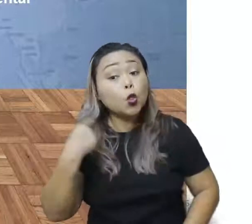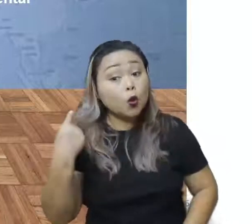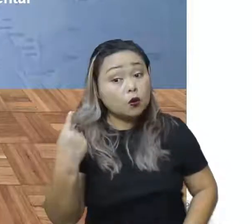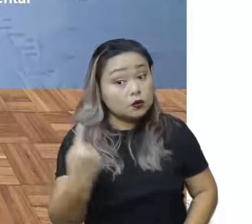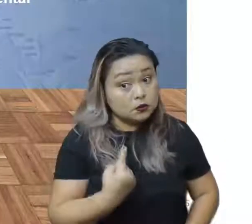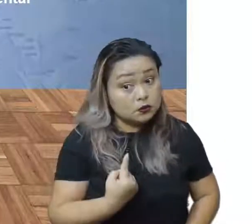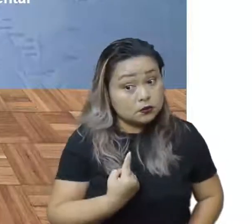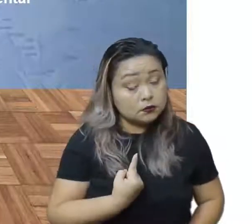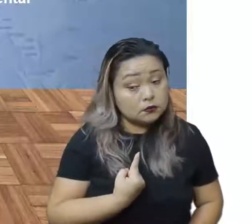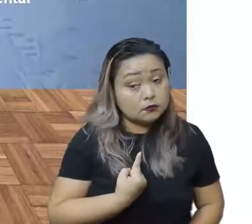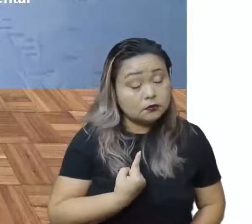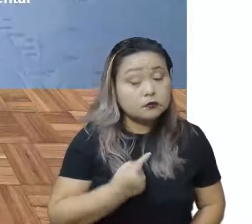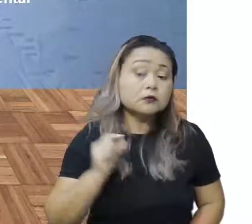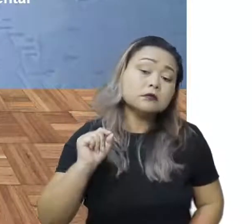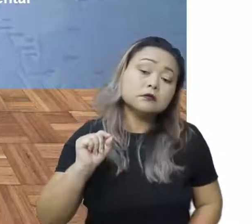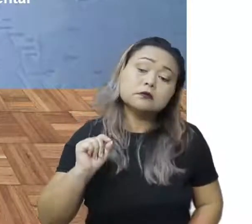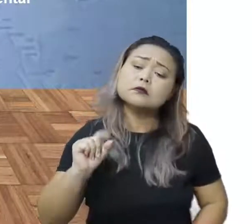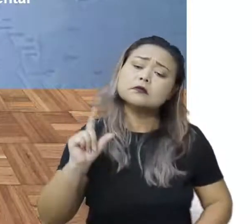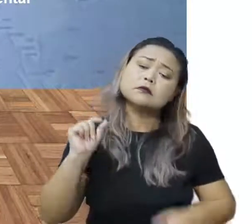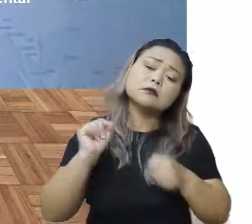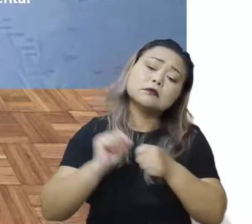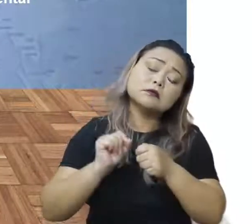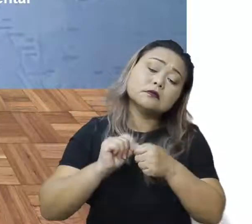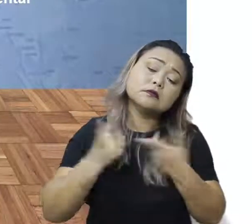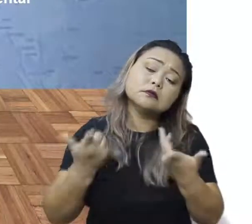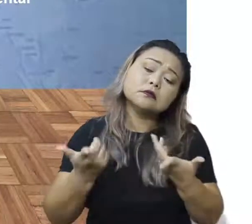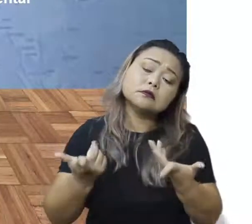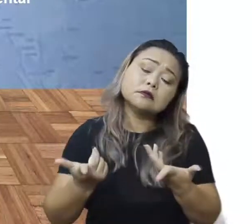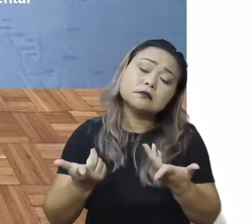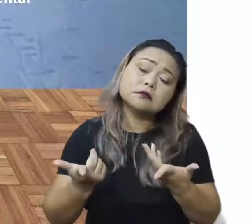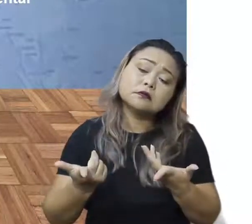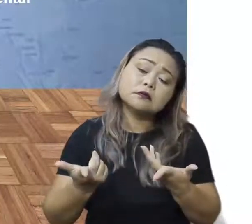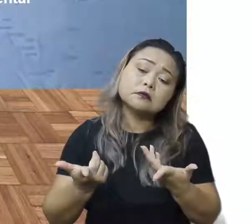nós, o que é que temos feito com isso?